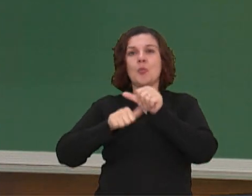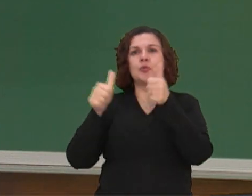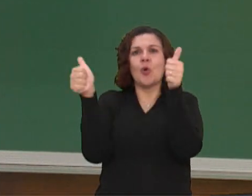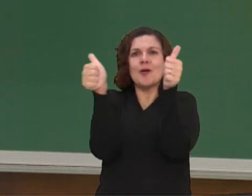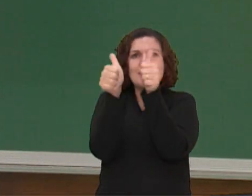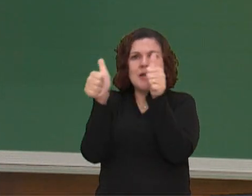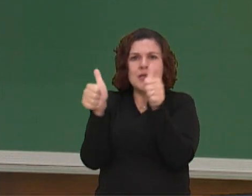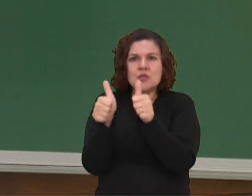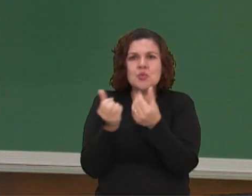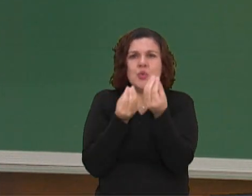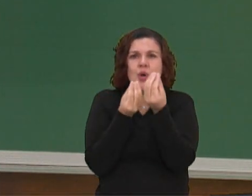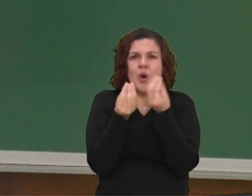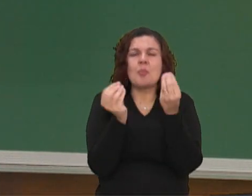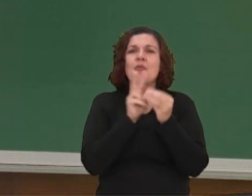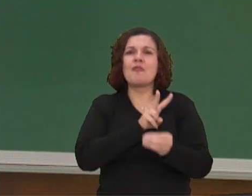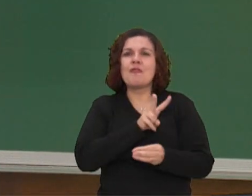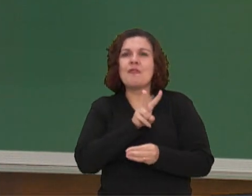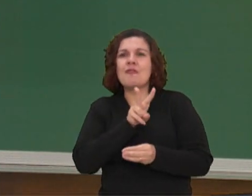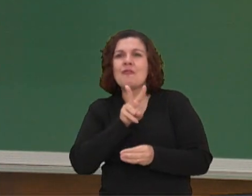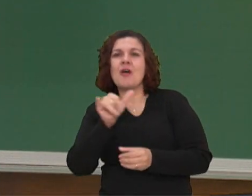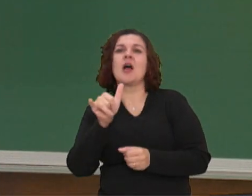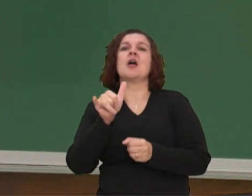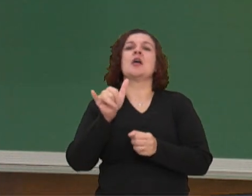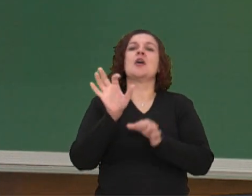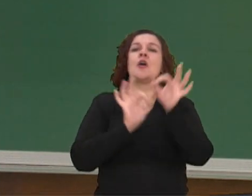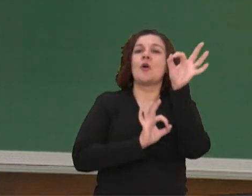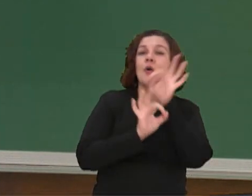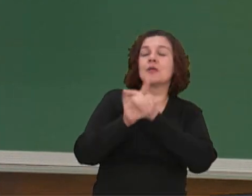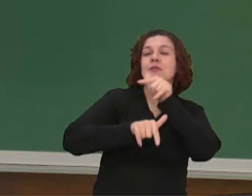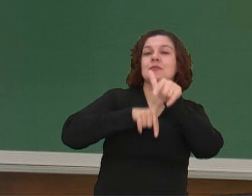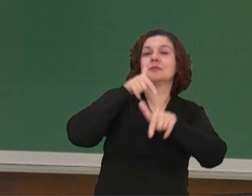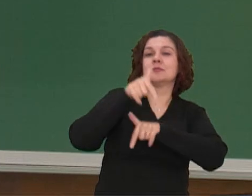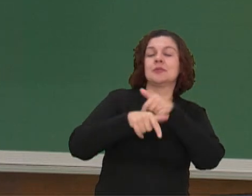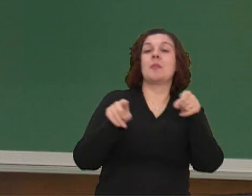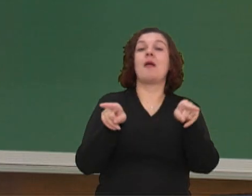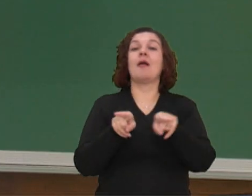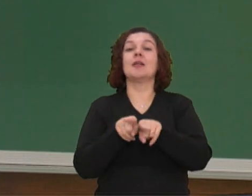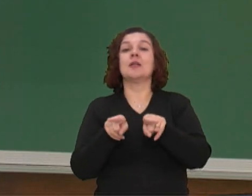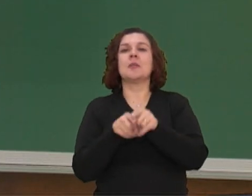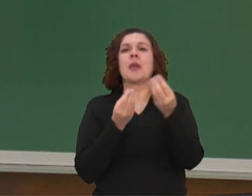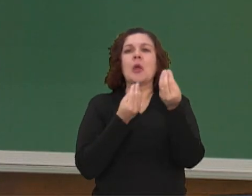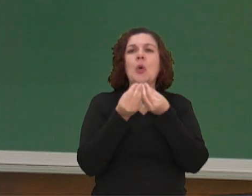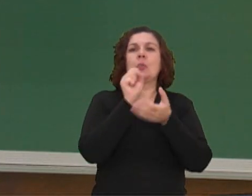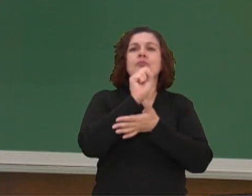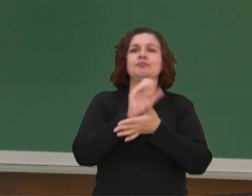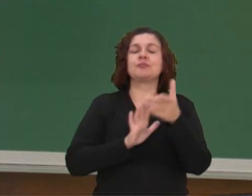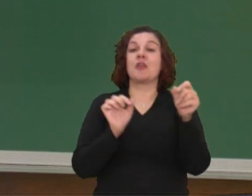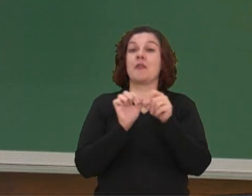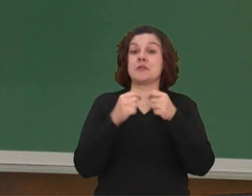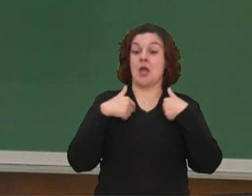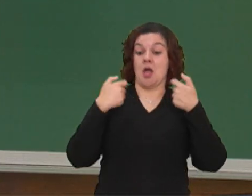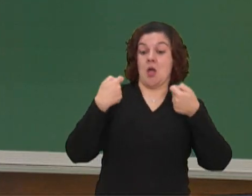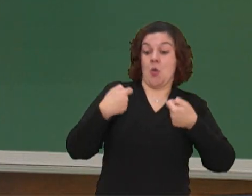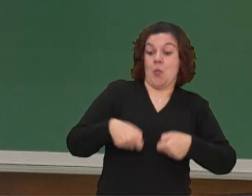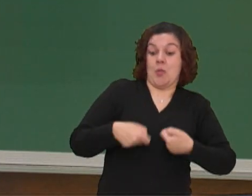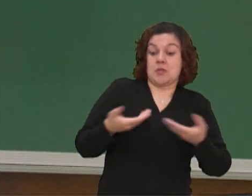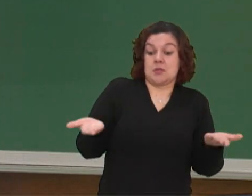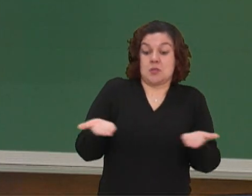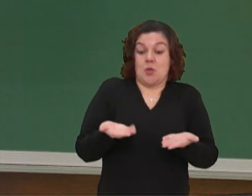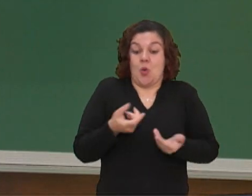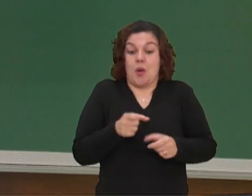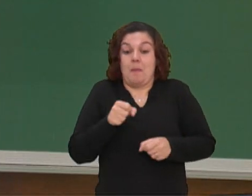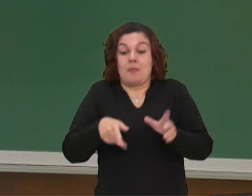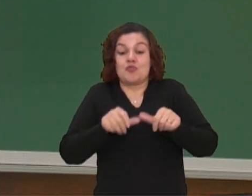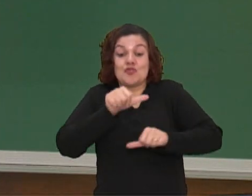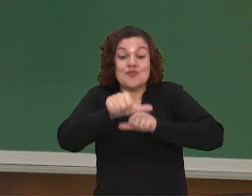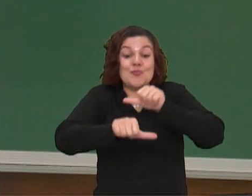de organizar o trabalho e as atividades. Então, agora eu preciso de pessoas que desenvolvam diferentes formas de